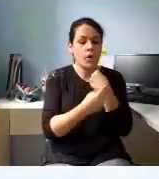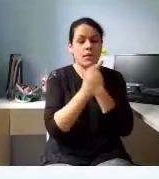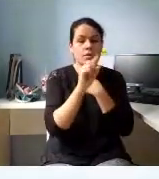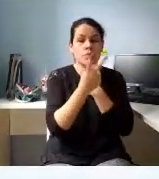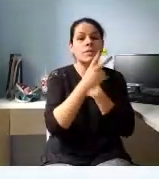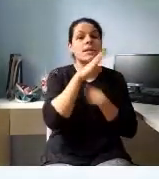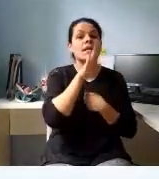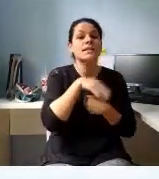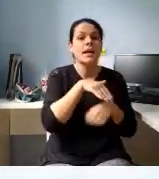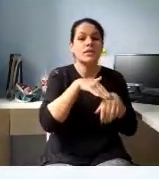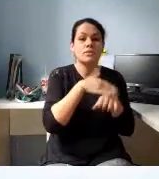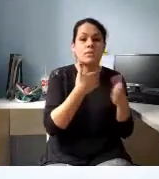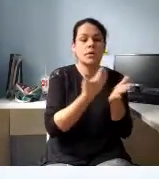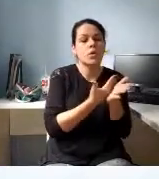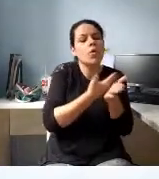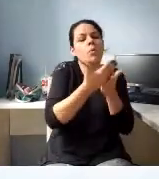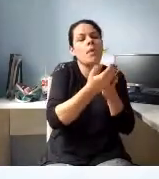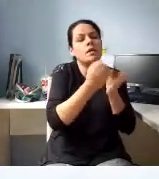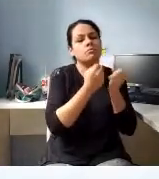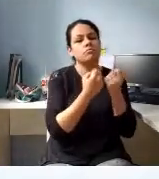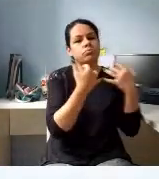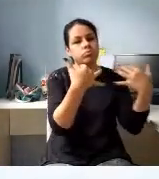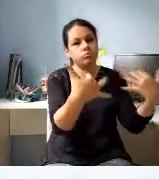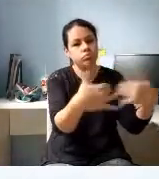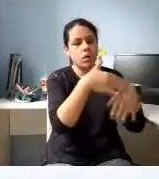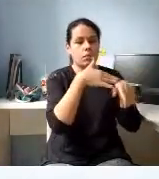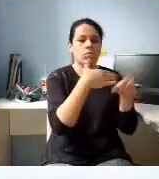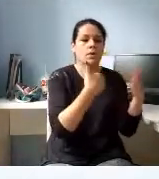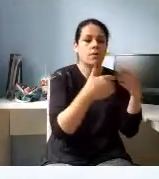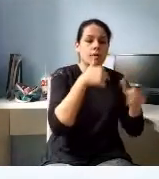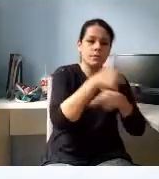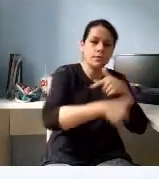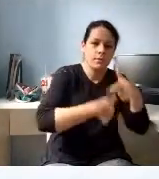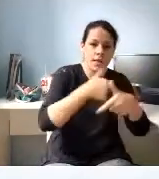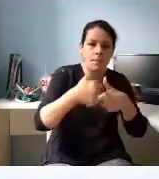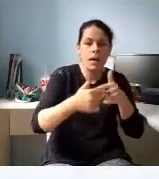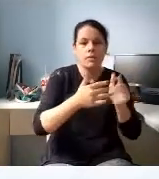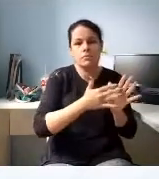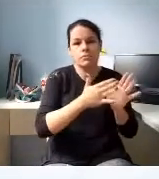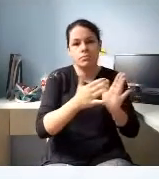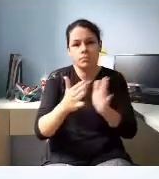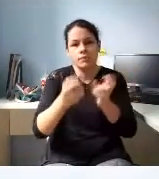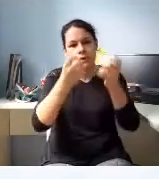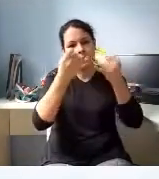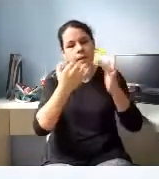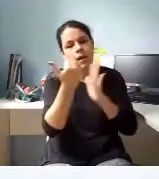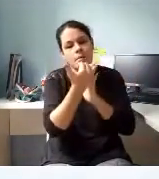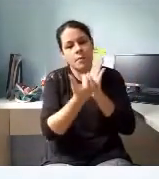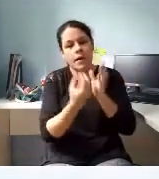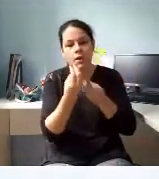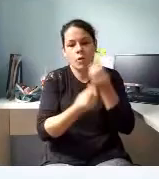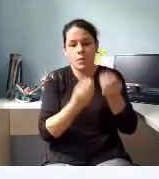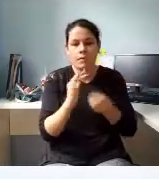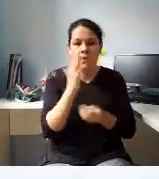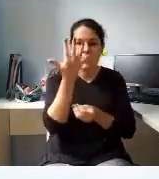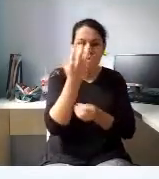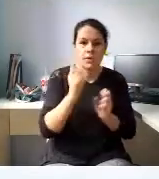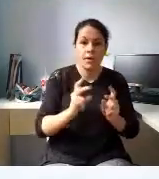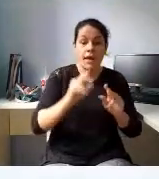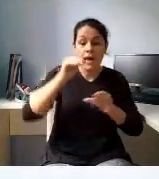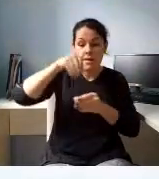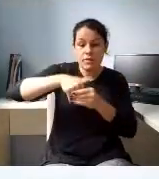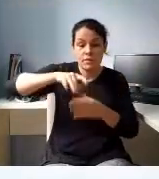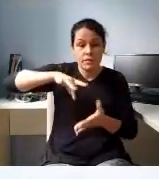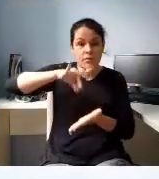sessão que inicia os trabalhos. E aí é Sim, para dizer como que vai funcionar, enfim. E aí a votação em si ela só